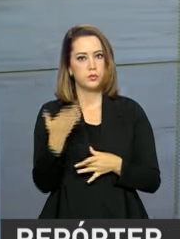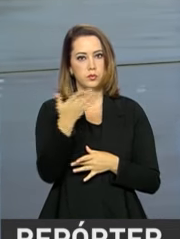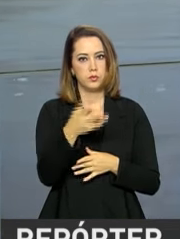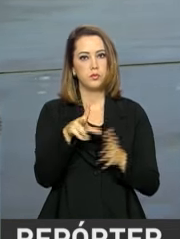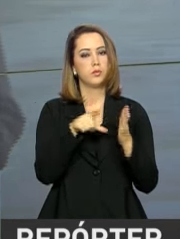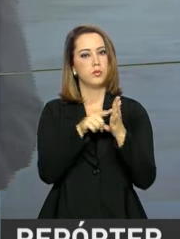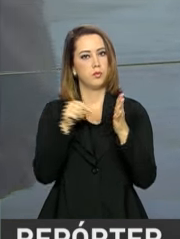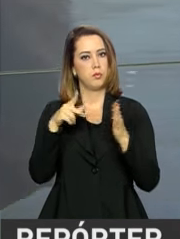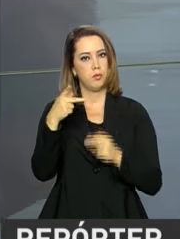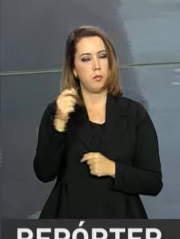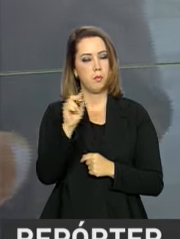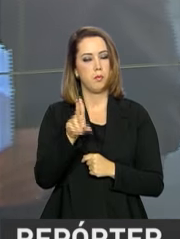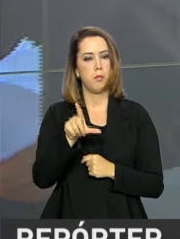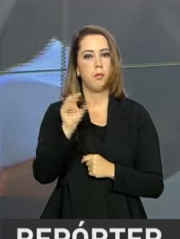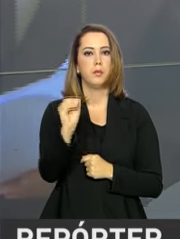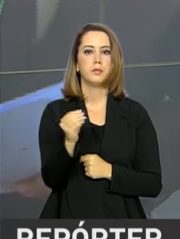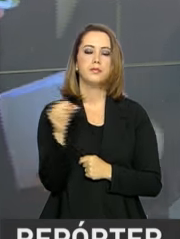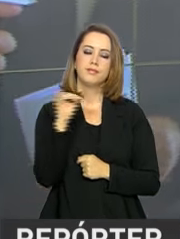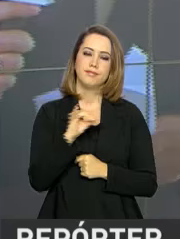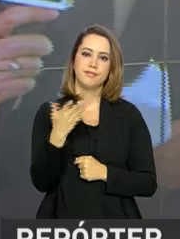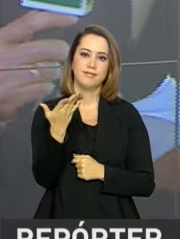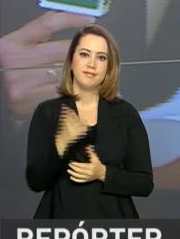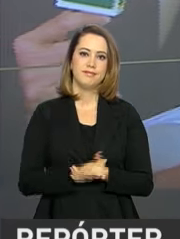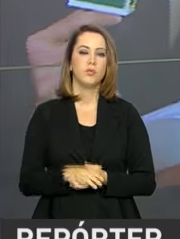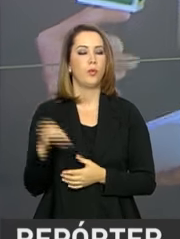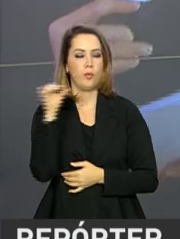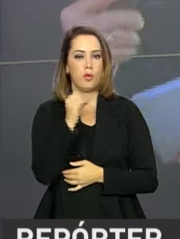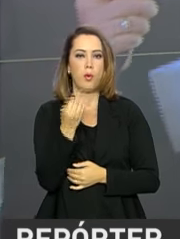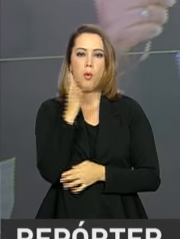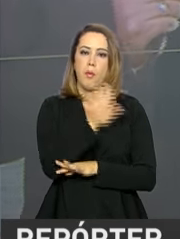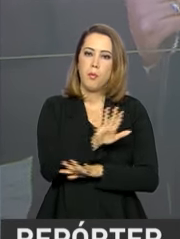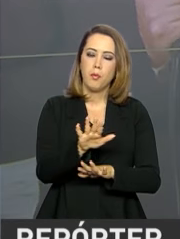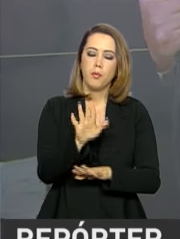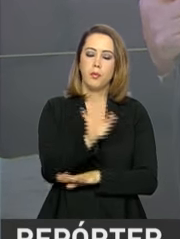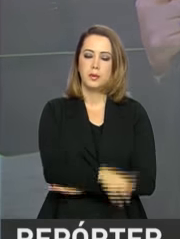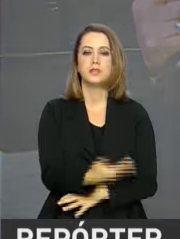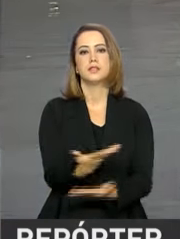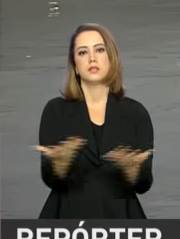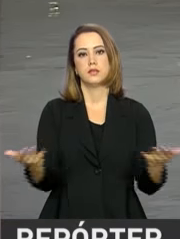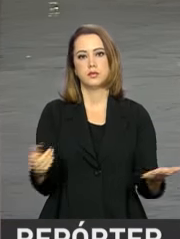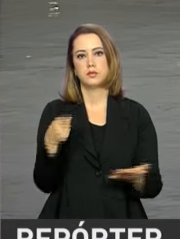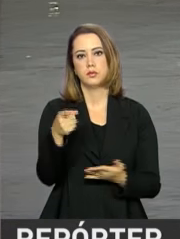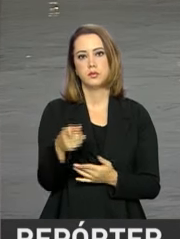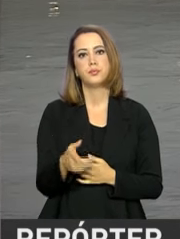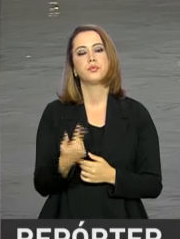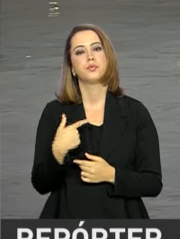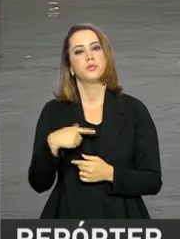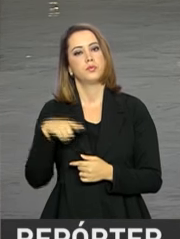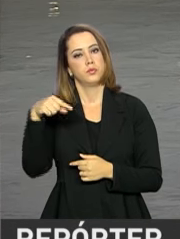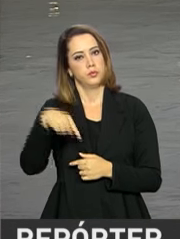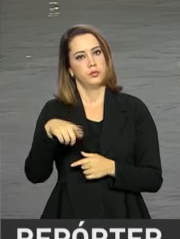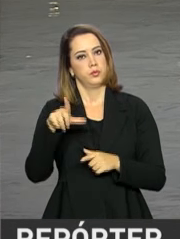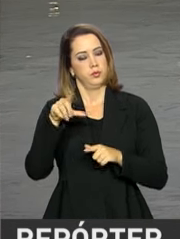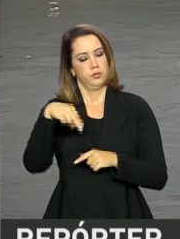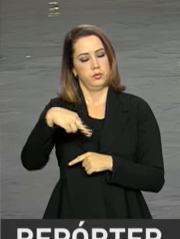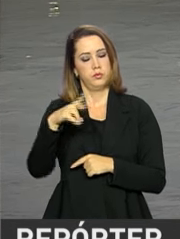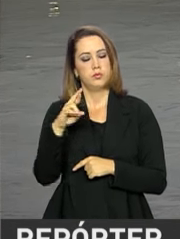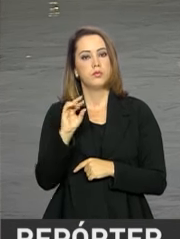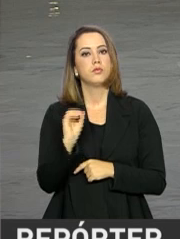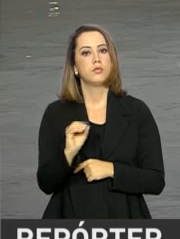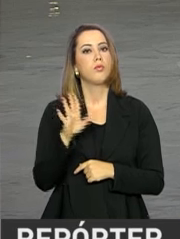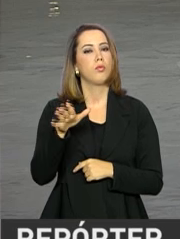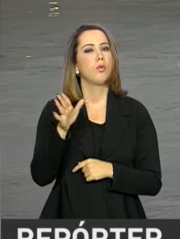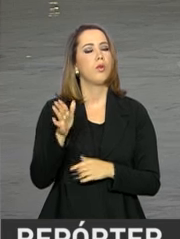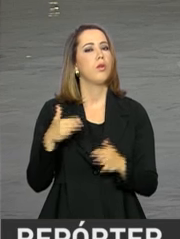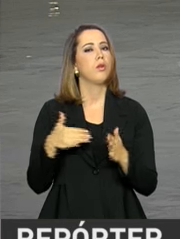no Palácio do Planalto. Olá, Paulo. Olá, Renata. Boa tarde a todos que nos assistem na TV NBR. A última vez que a prévia